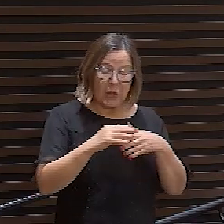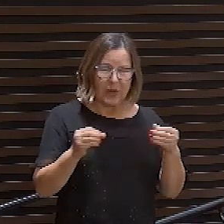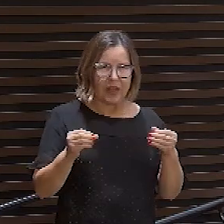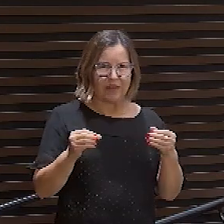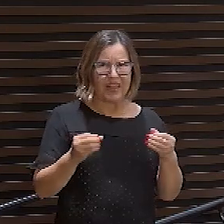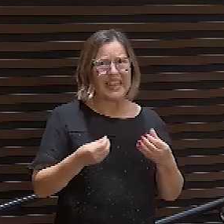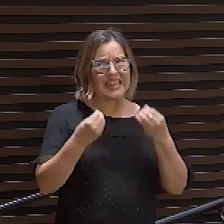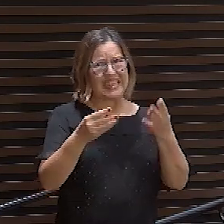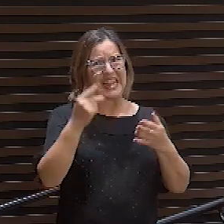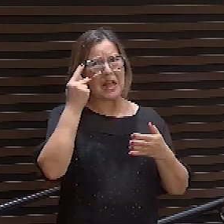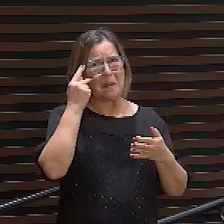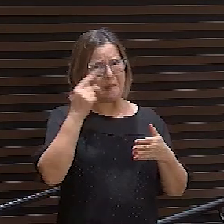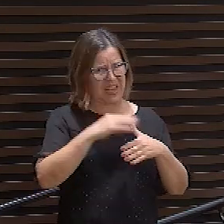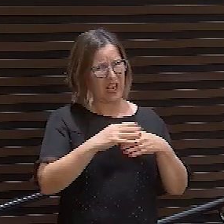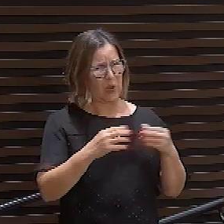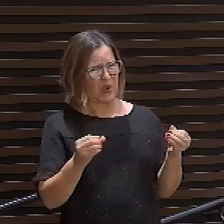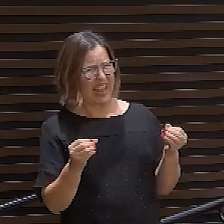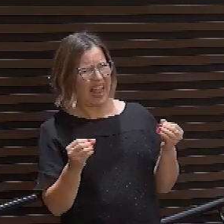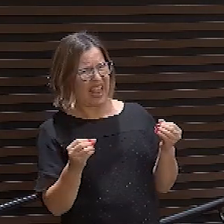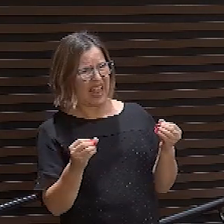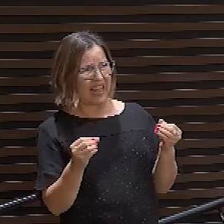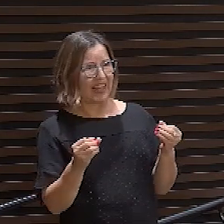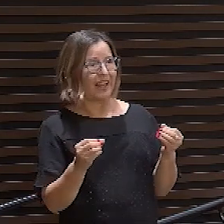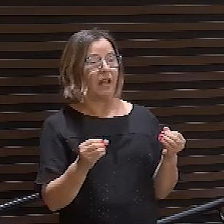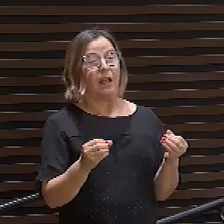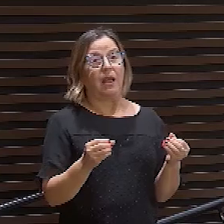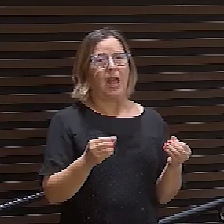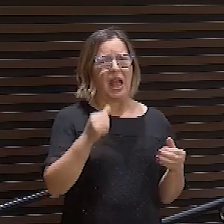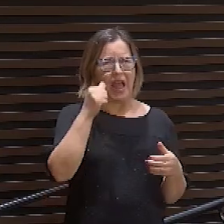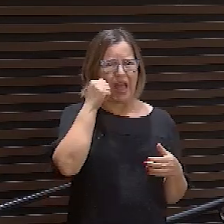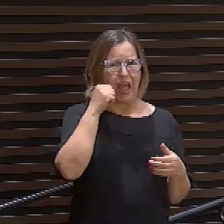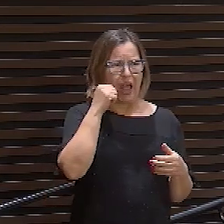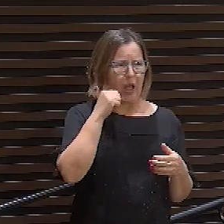muito egoísta, é muito possessiva.